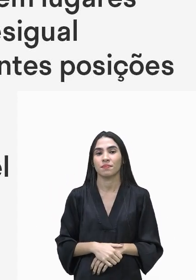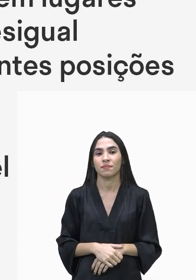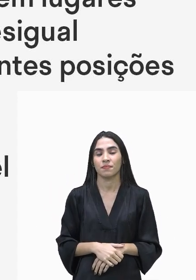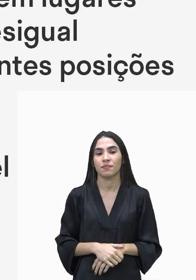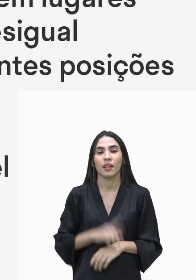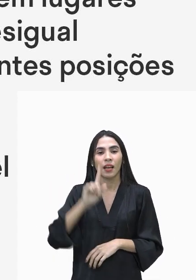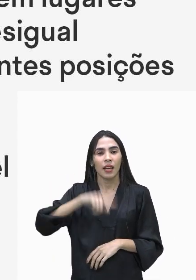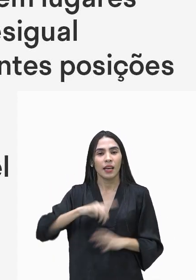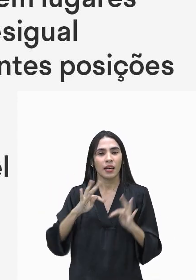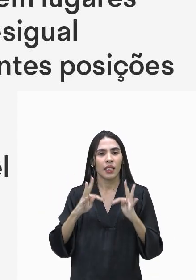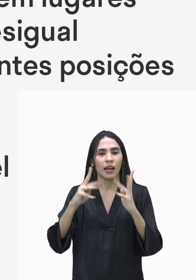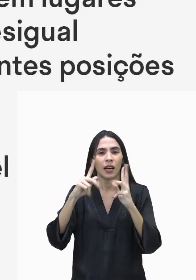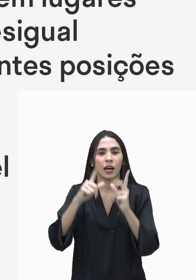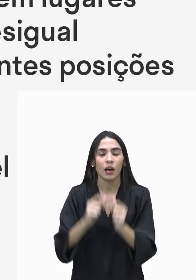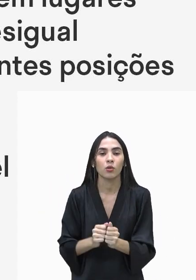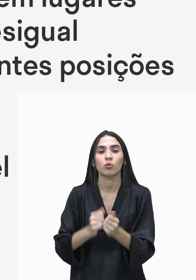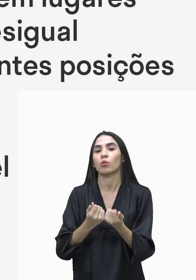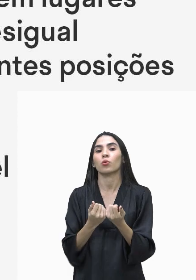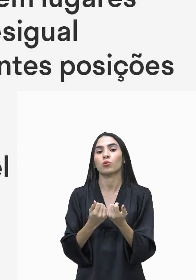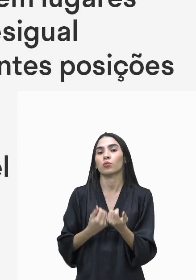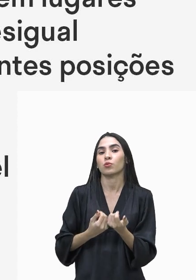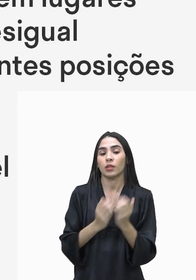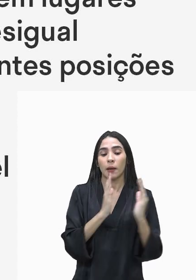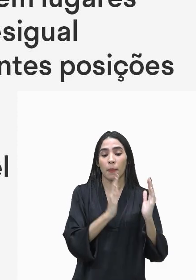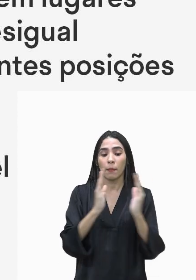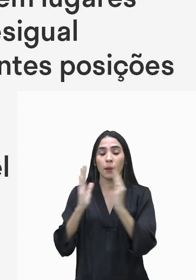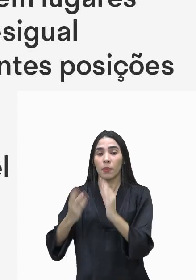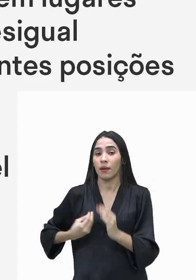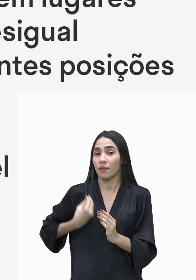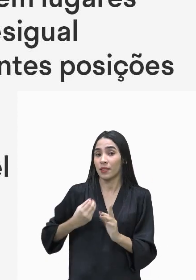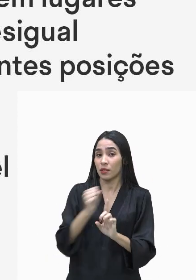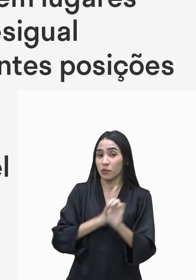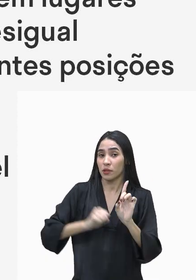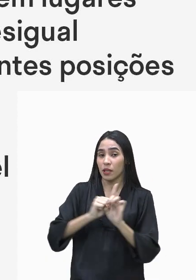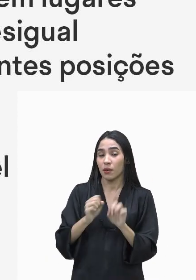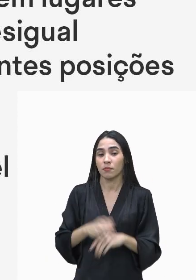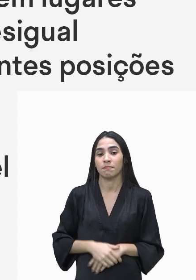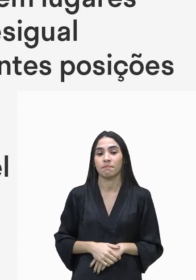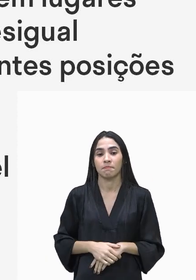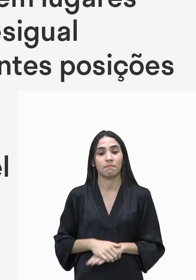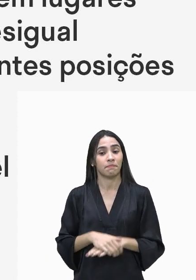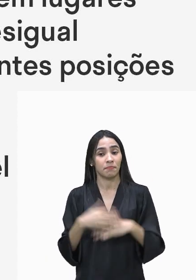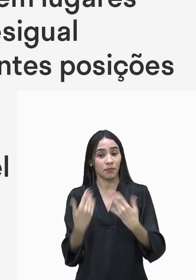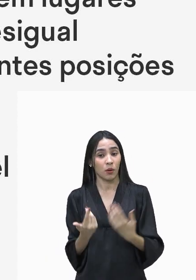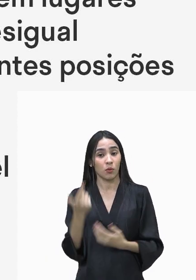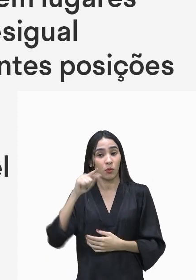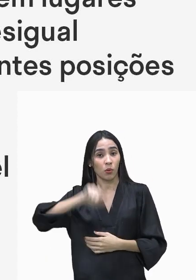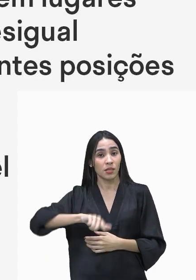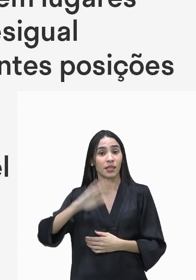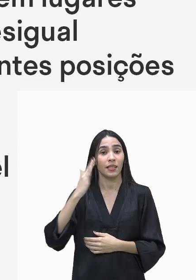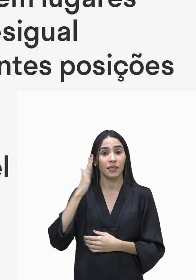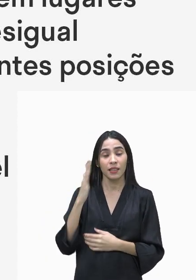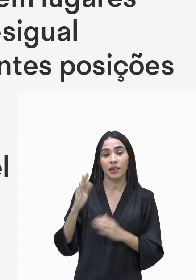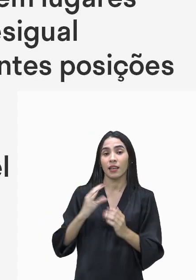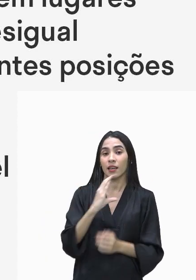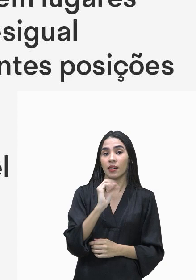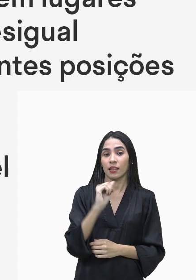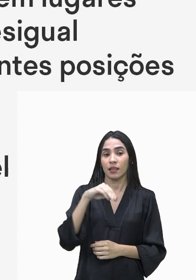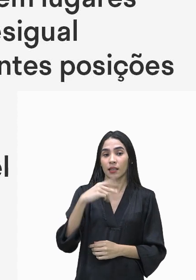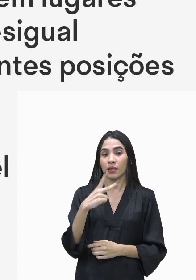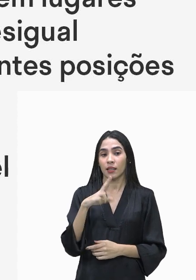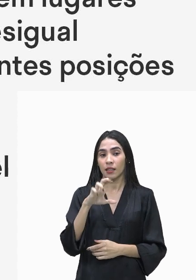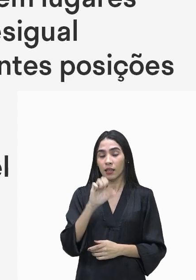a todos os domínios da vida social. Para entendermos esse conceito de campos em